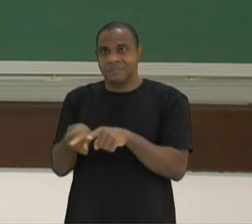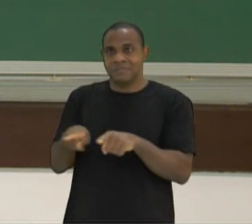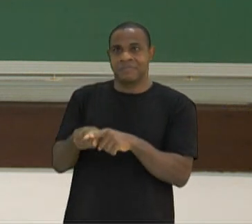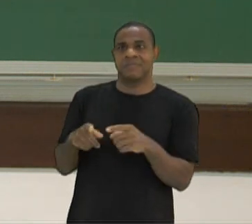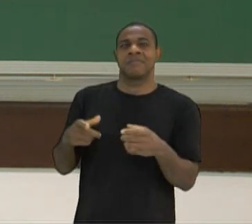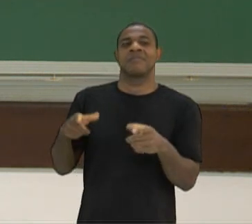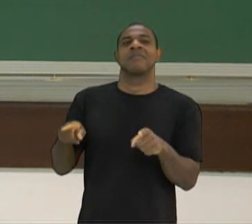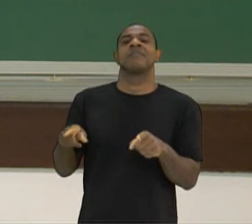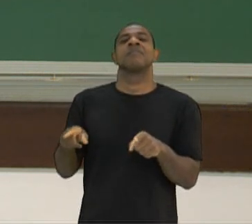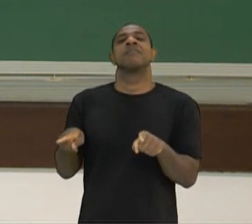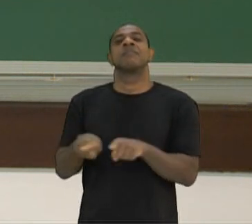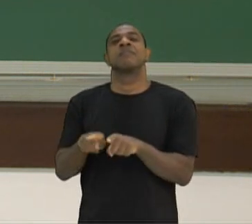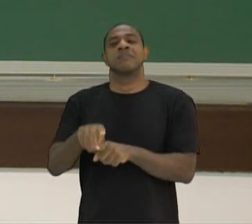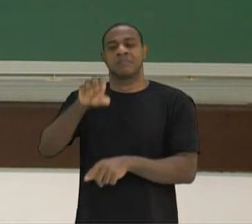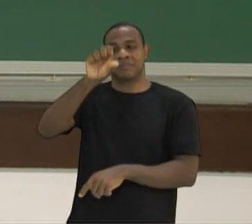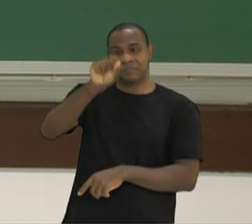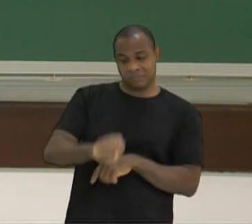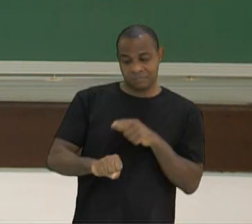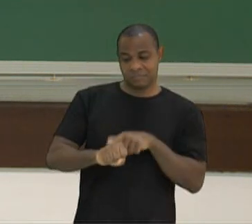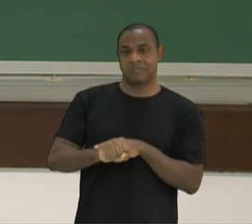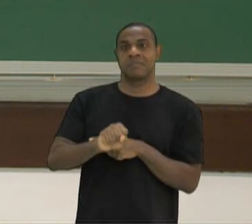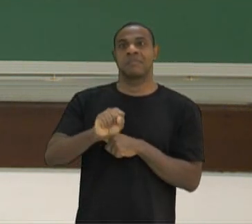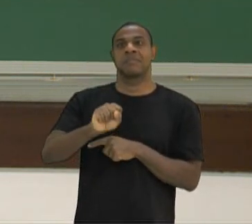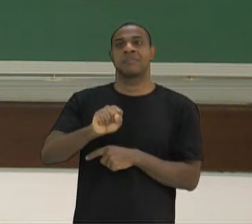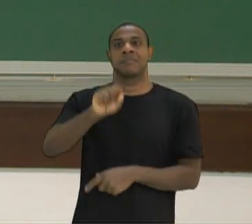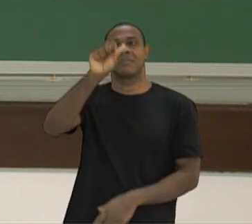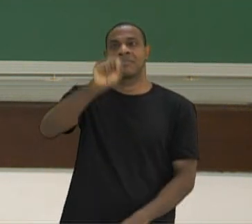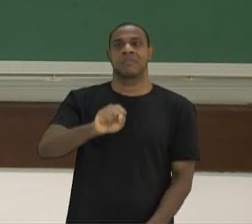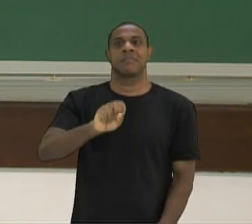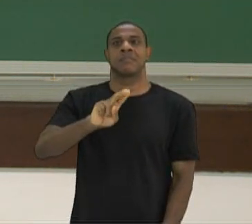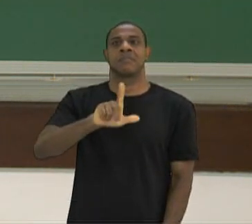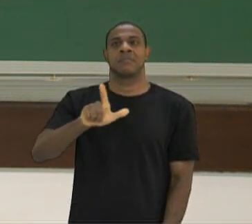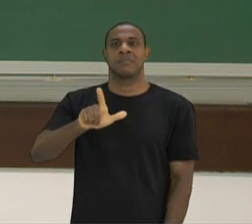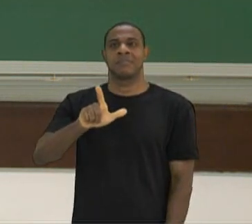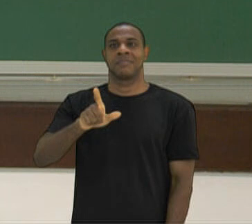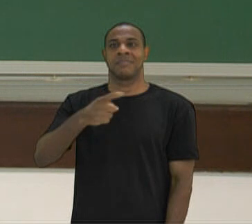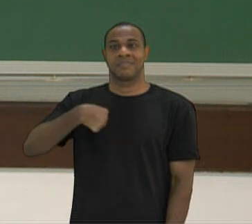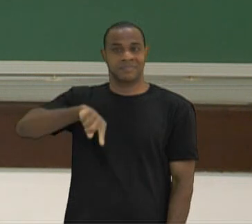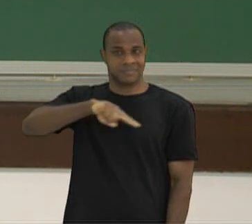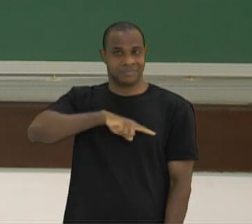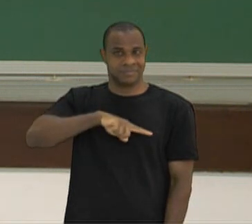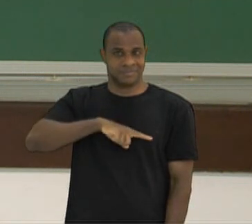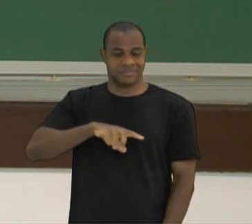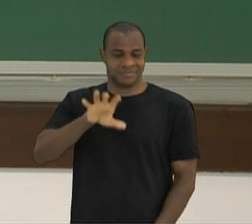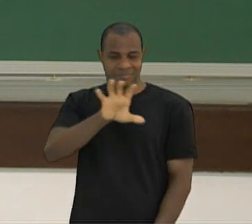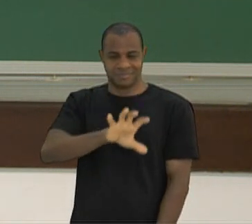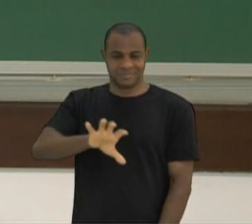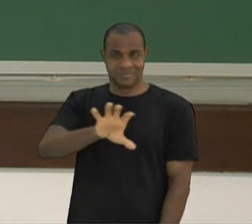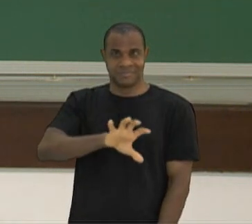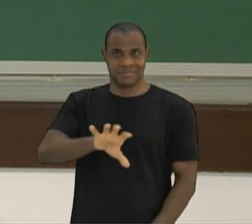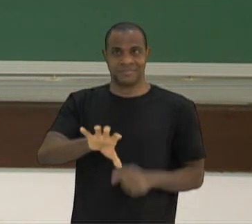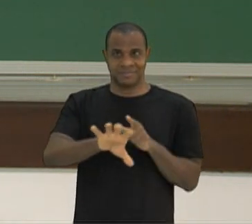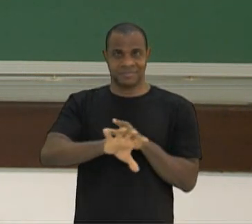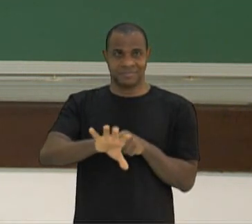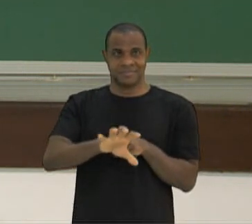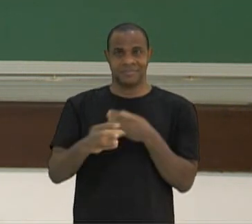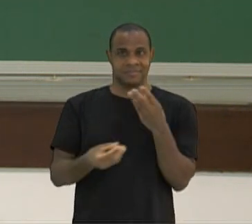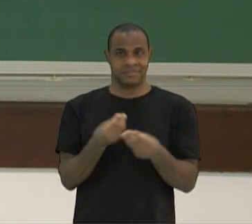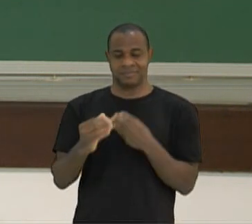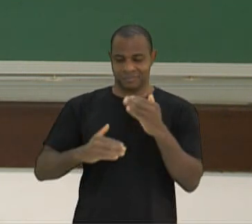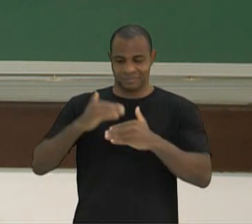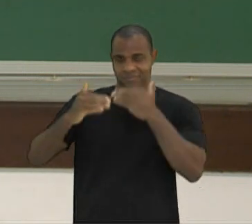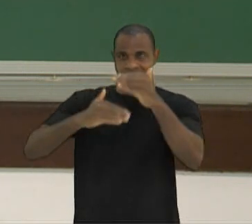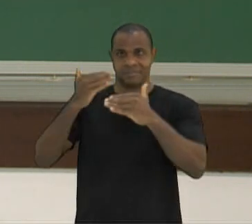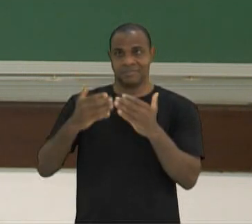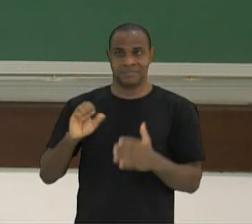da região sul, da grande região sul, da nossa região. Então, vamos conhecer um pouquinho mais sobre como esse